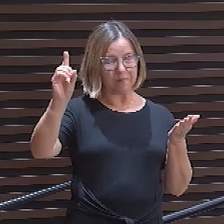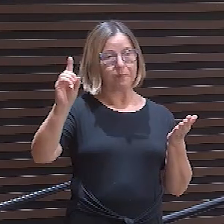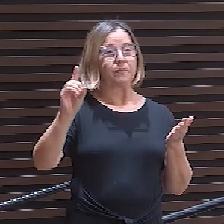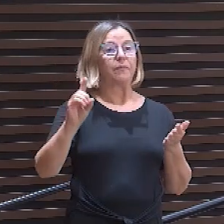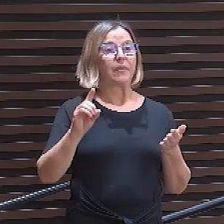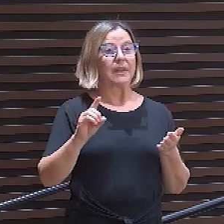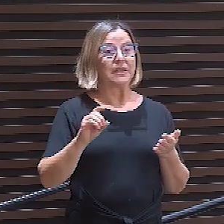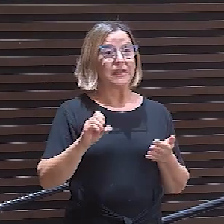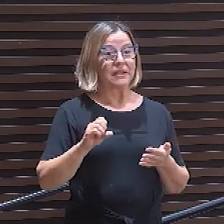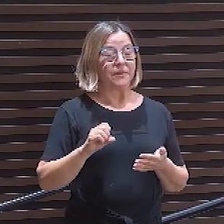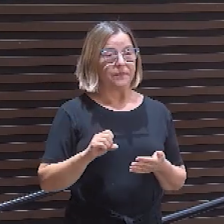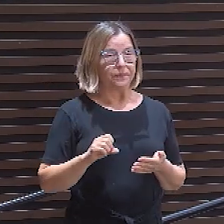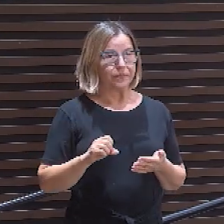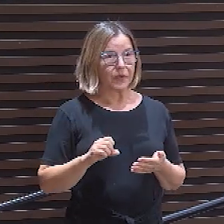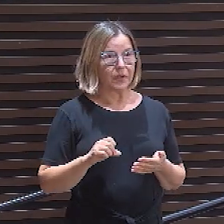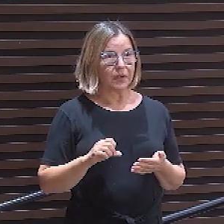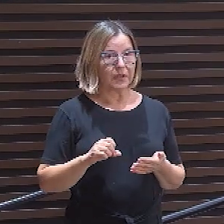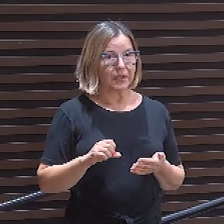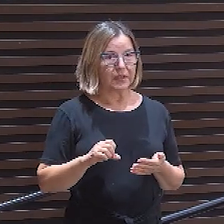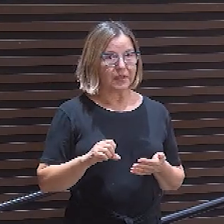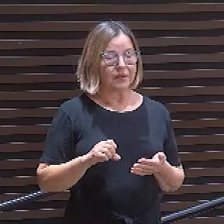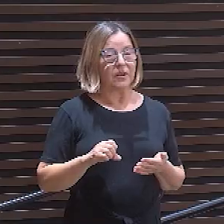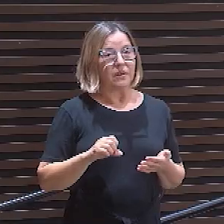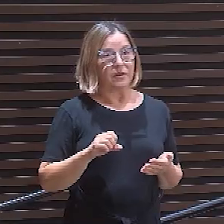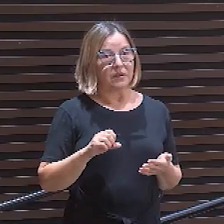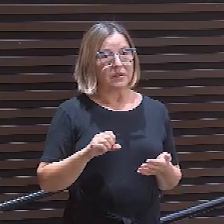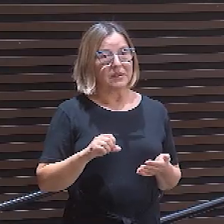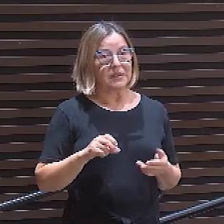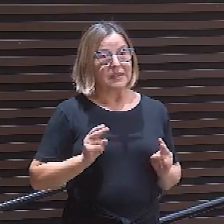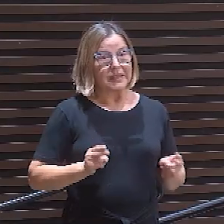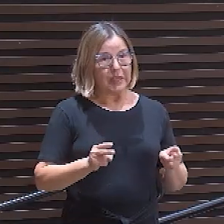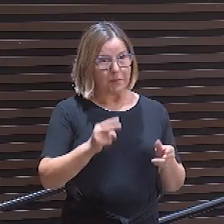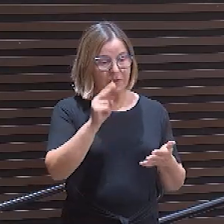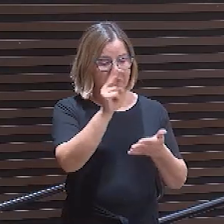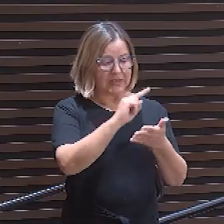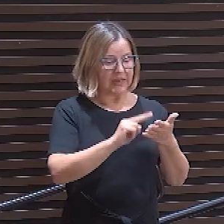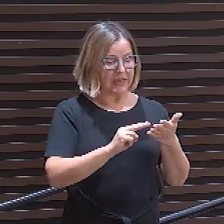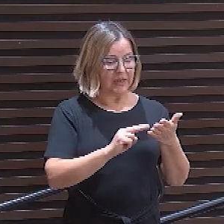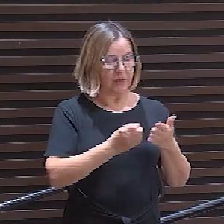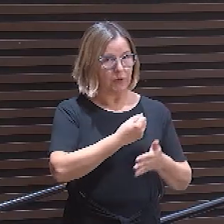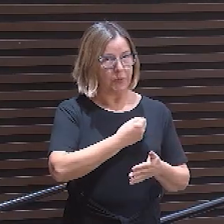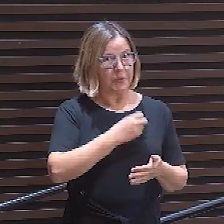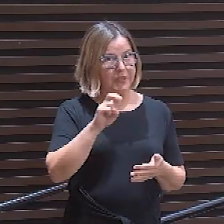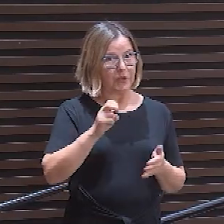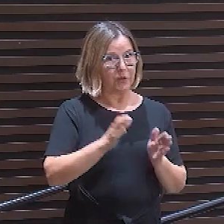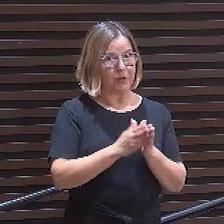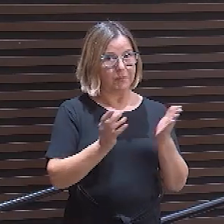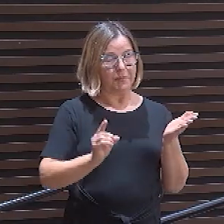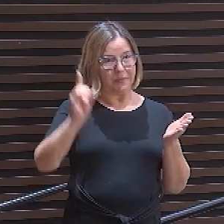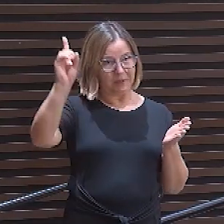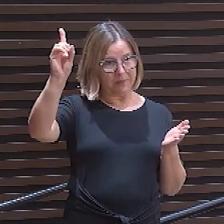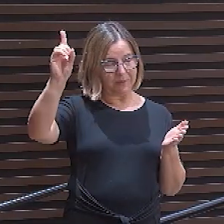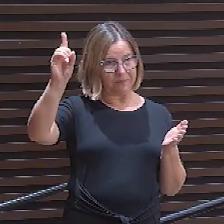é força humana que faz, é a graça de Deus. E define-se graça como